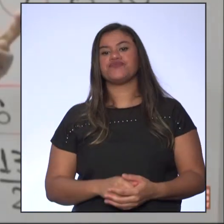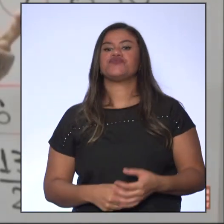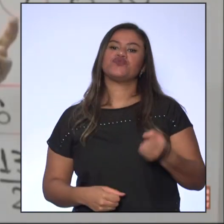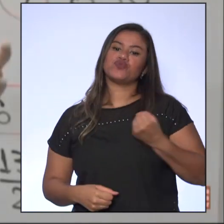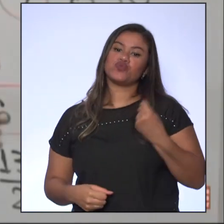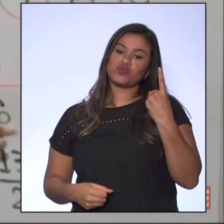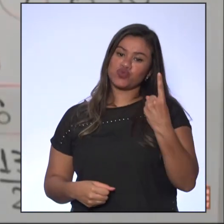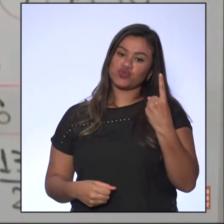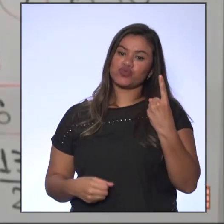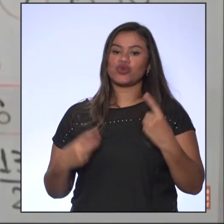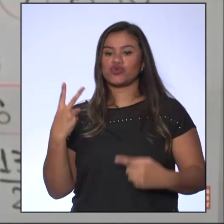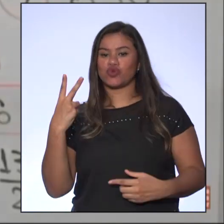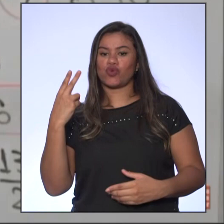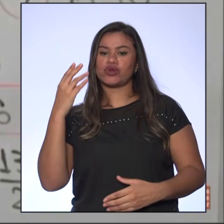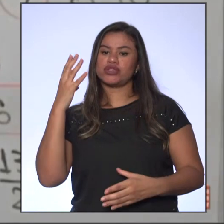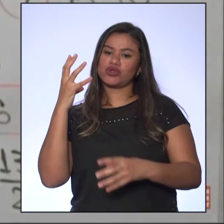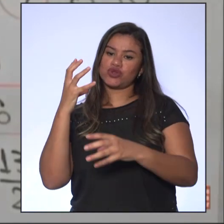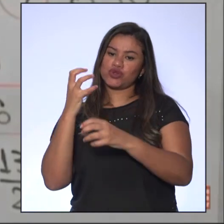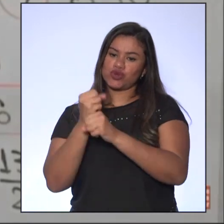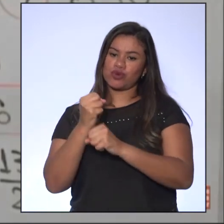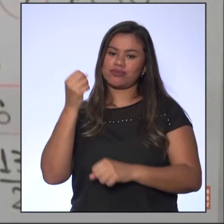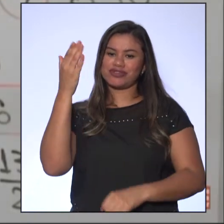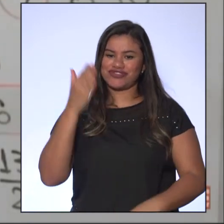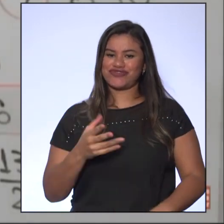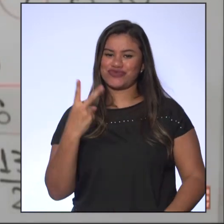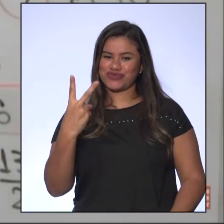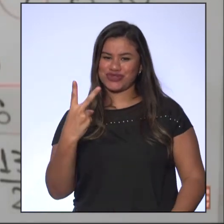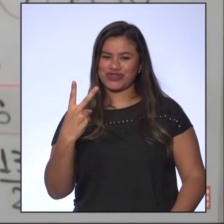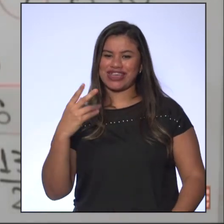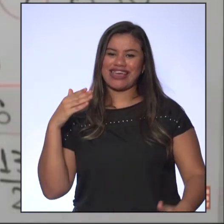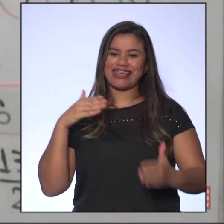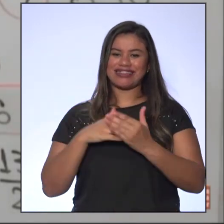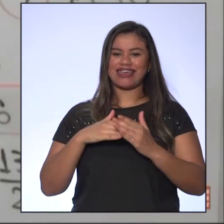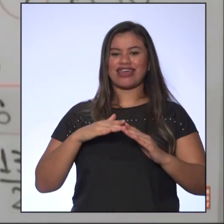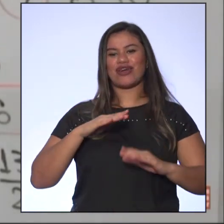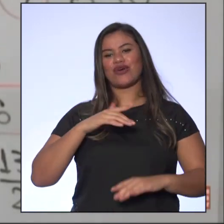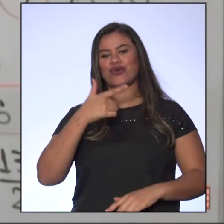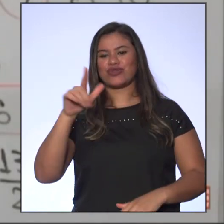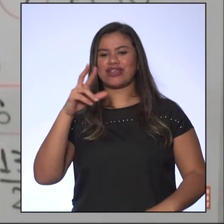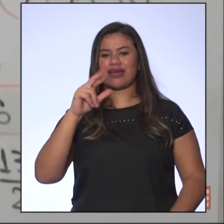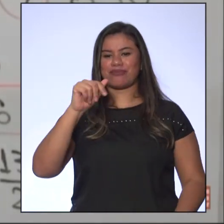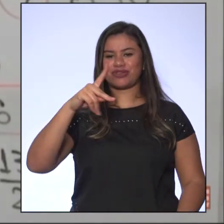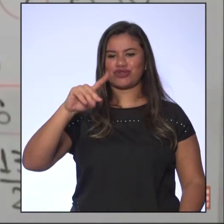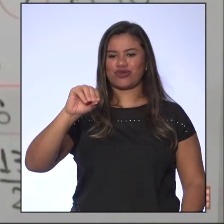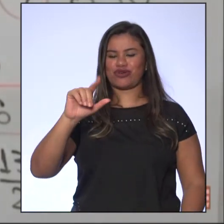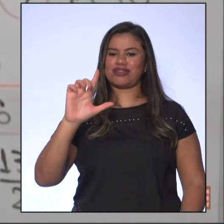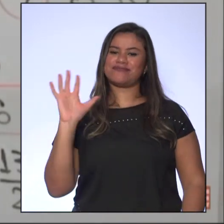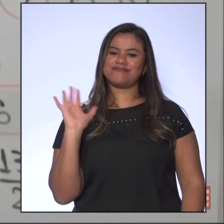número, é ele. Se são dois, soma e divide por 2. Até a próxima. Rapidola!